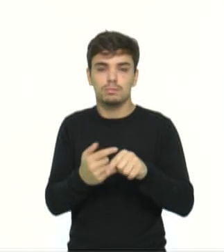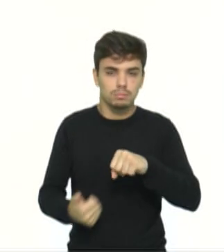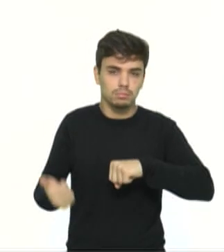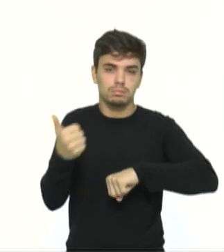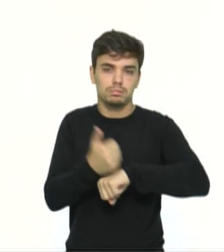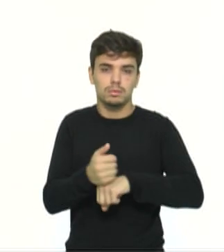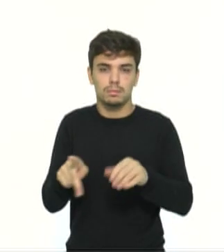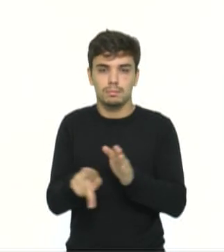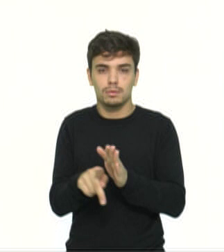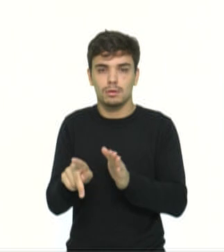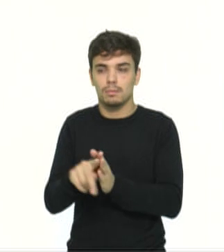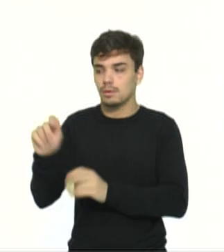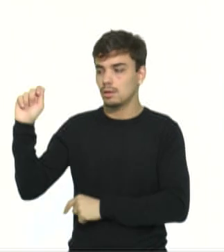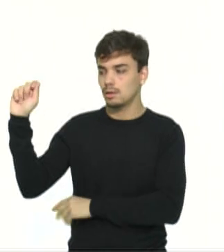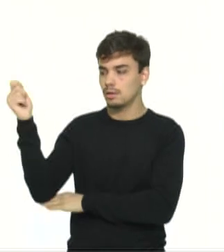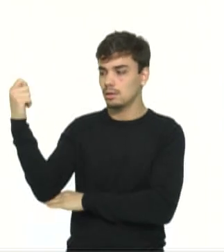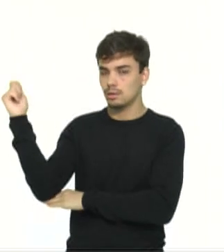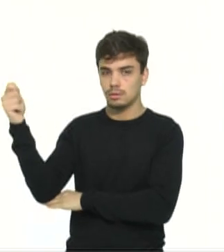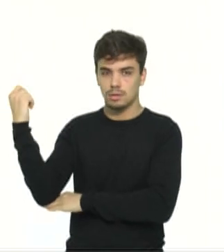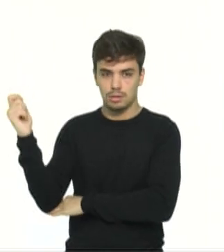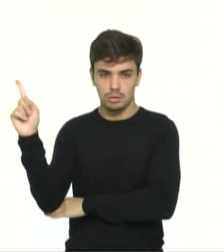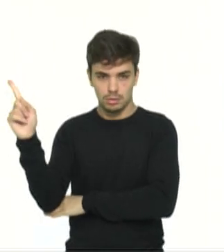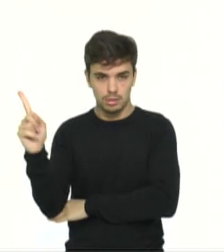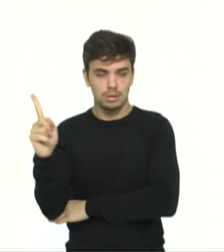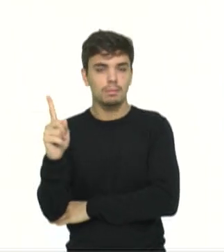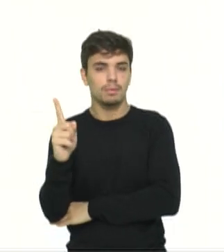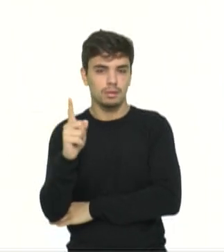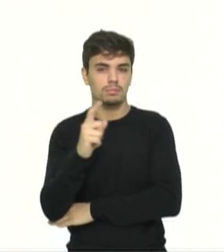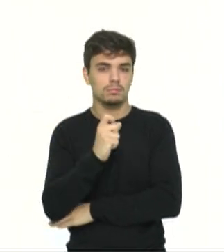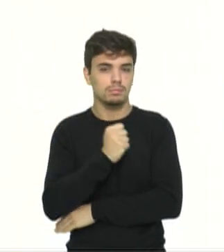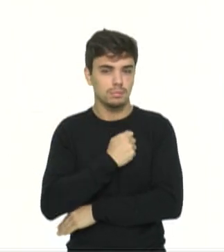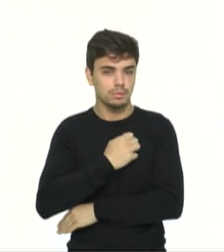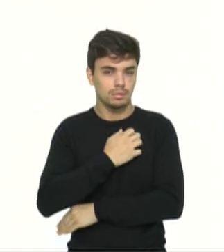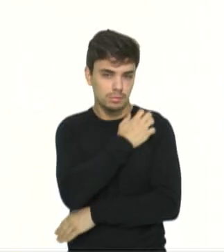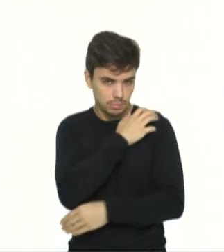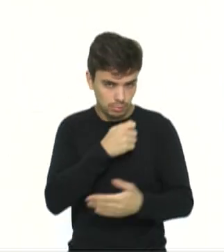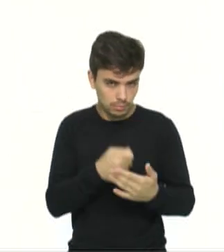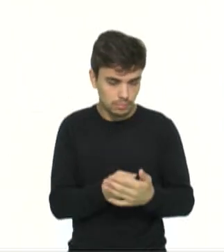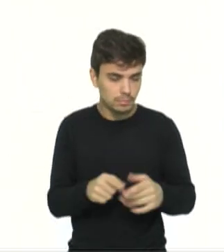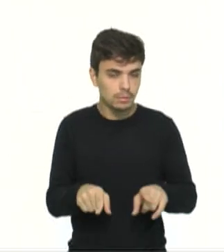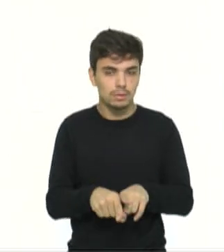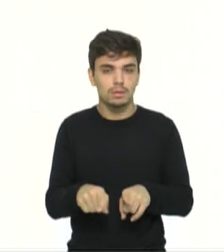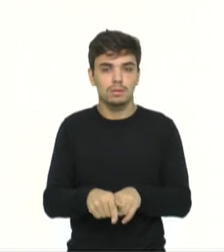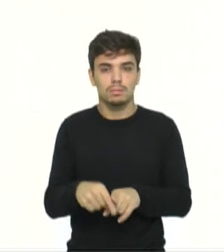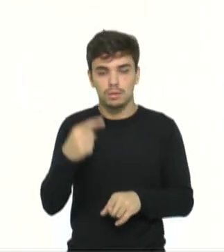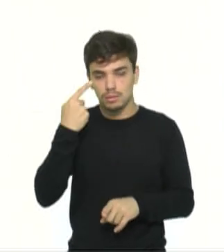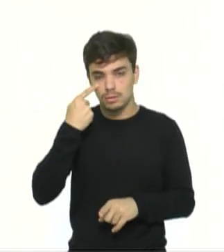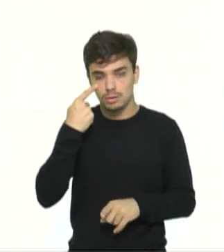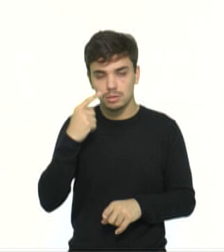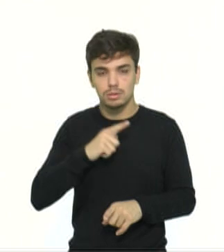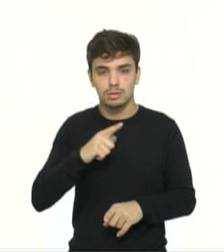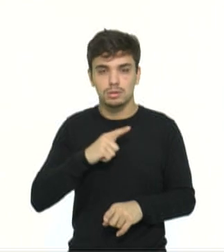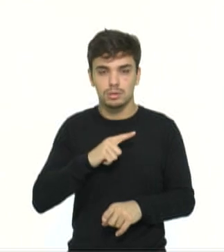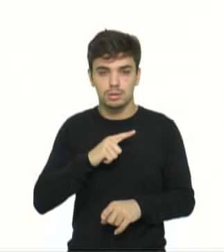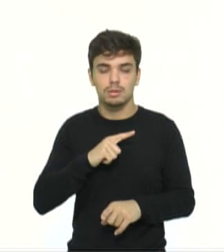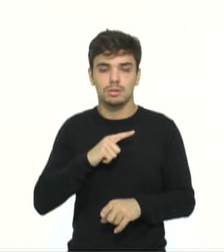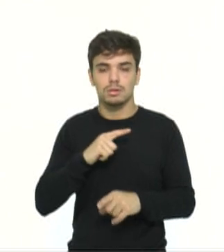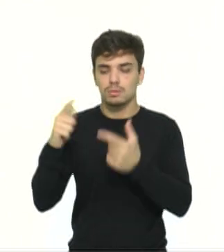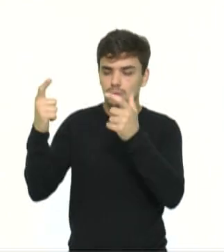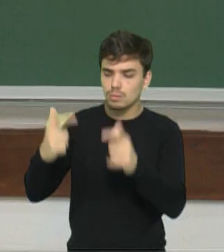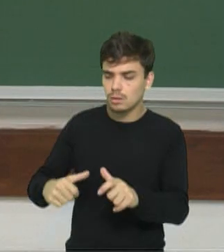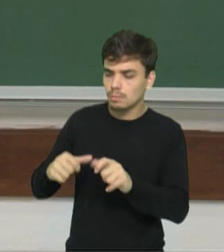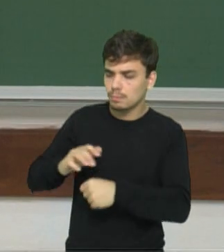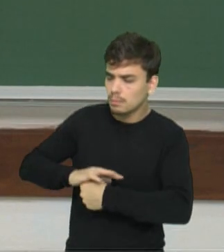ditadura na Argentina aqui, os nossos vizinhos, os nossos irmãos sul-americanos, as instituições de repressão, como que